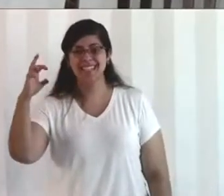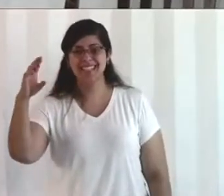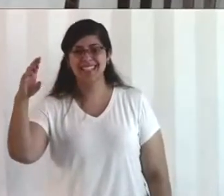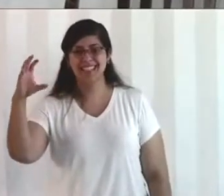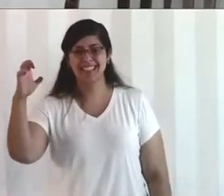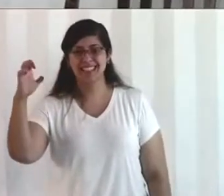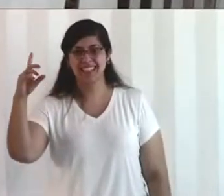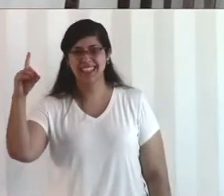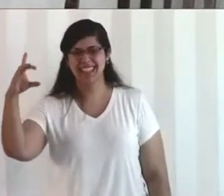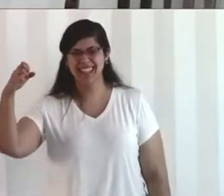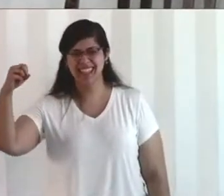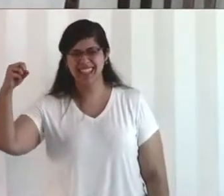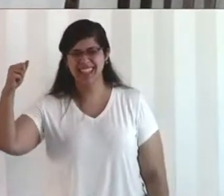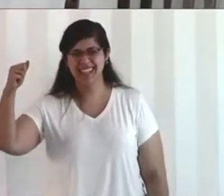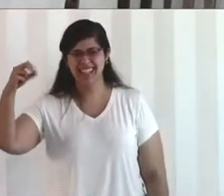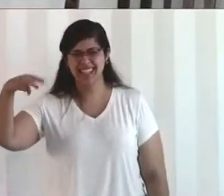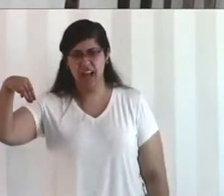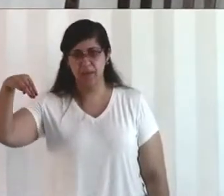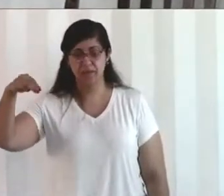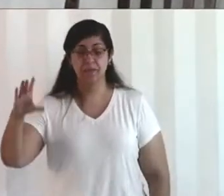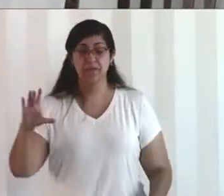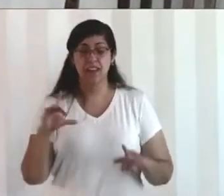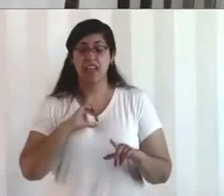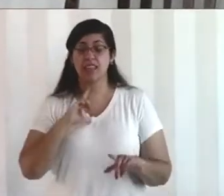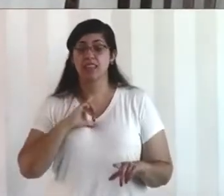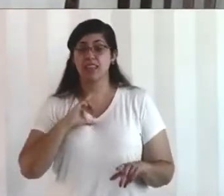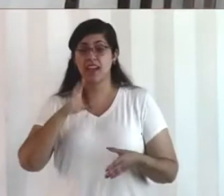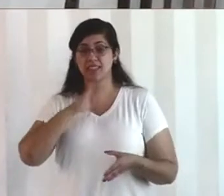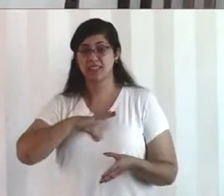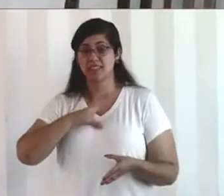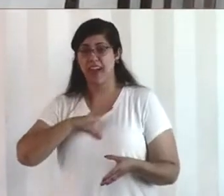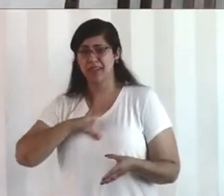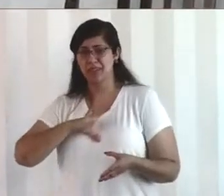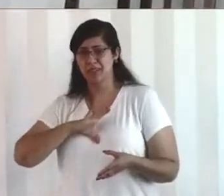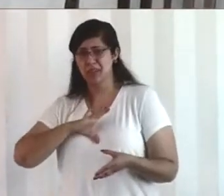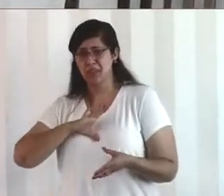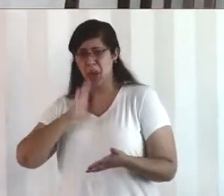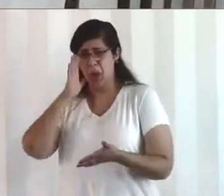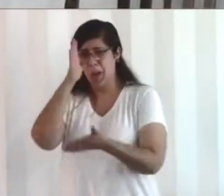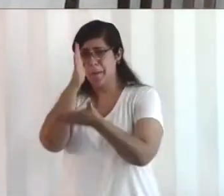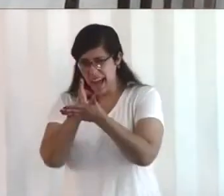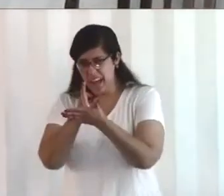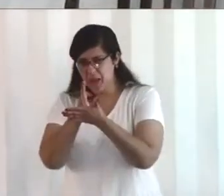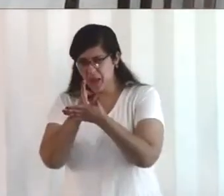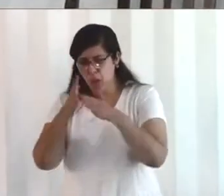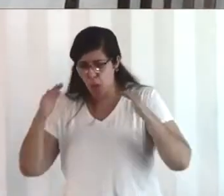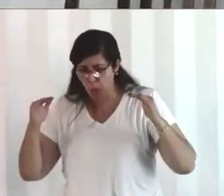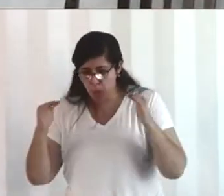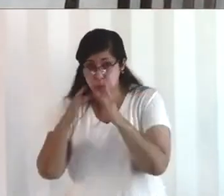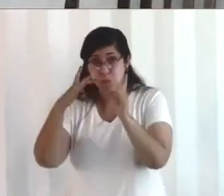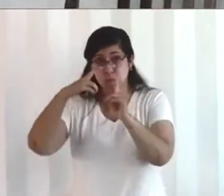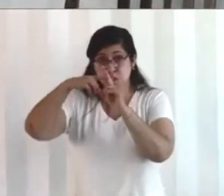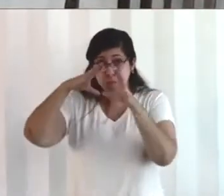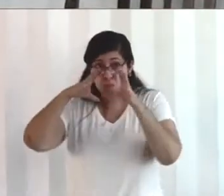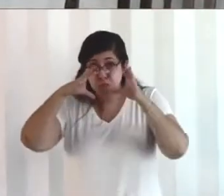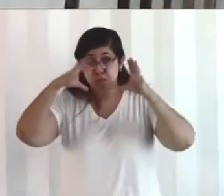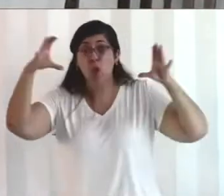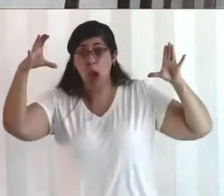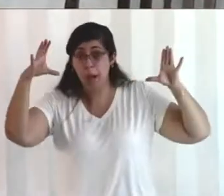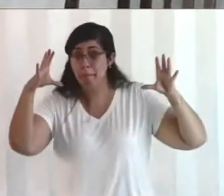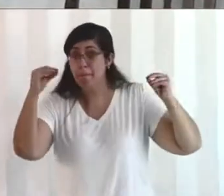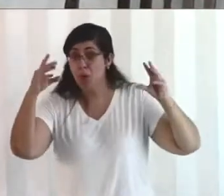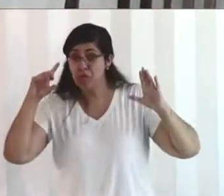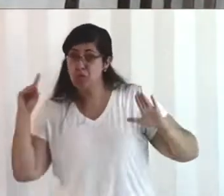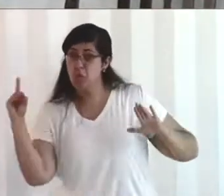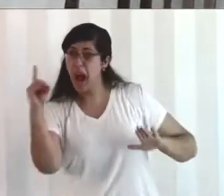leste e oeste, tem uma igreja bem alta, com uma abóboda bem grande. A igreja reformada comunica